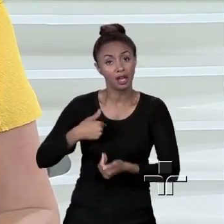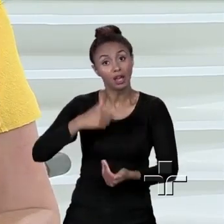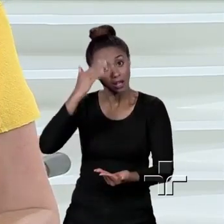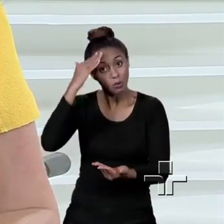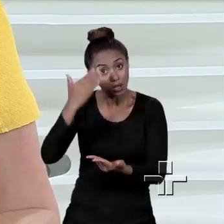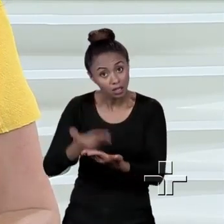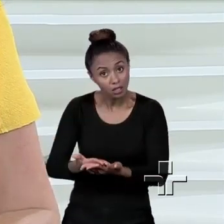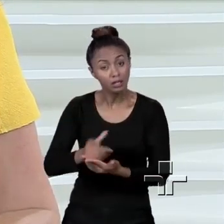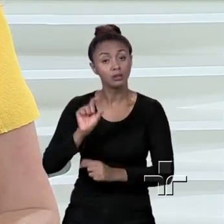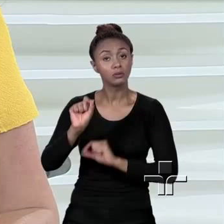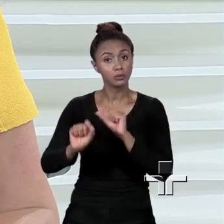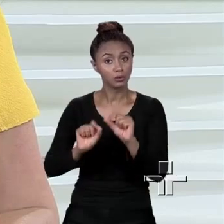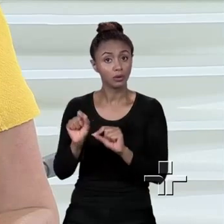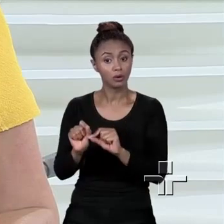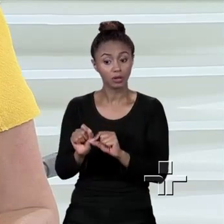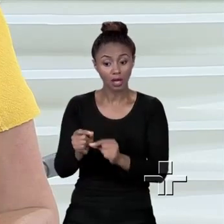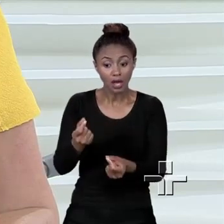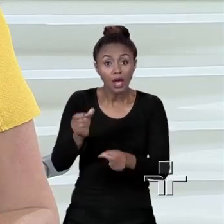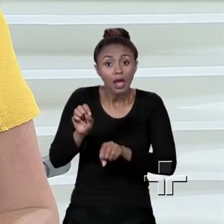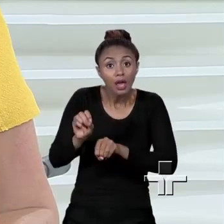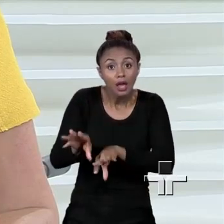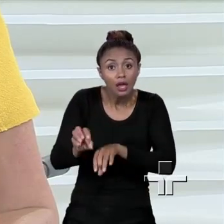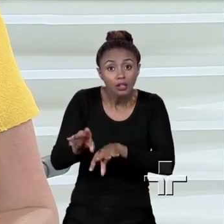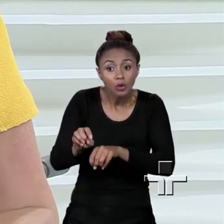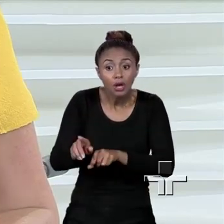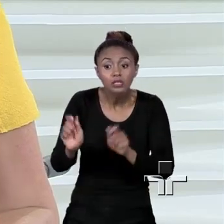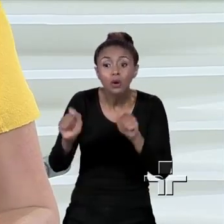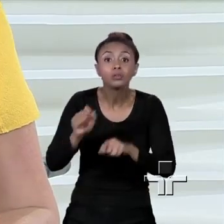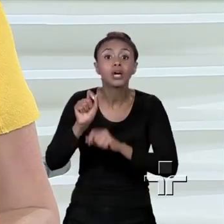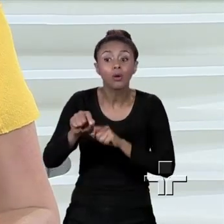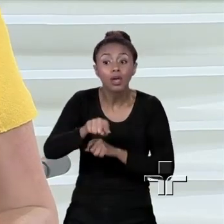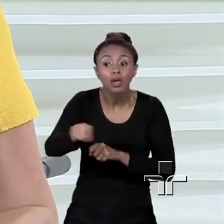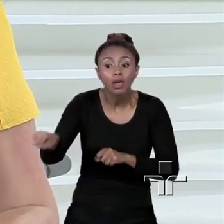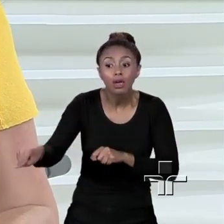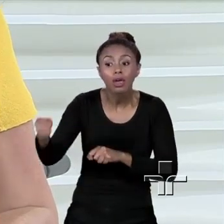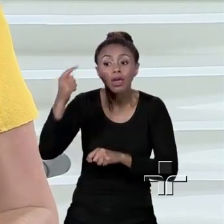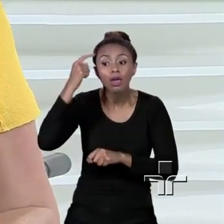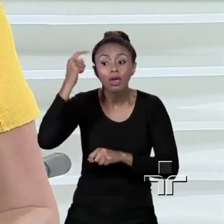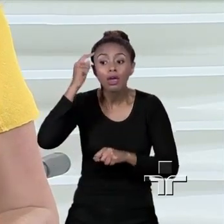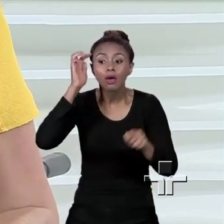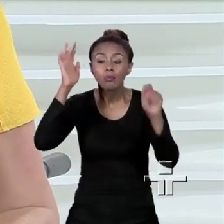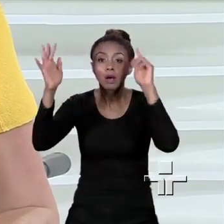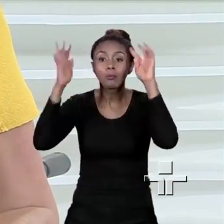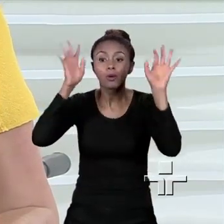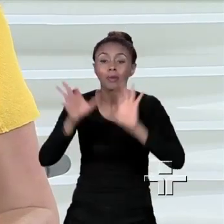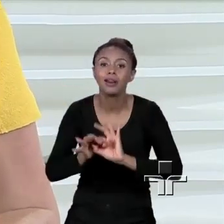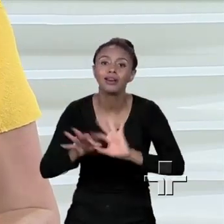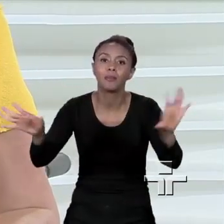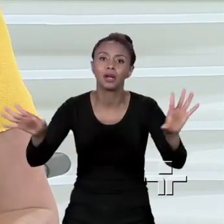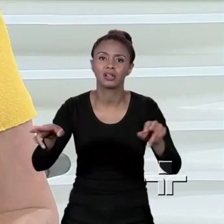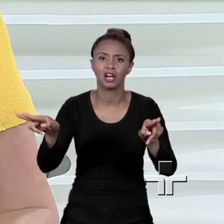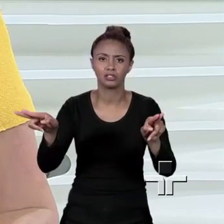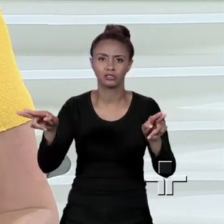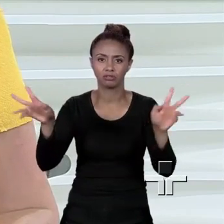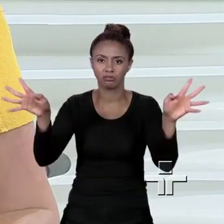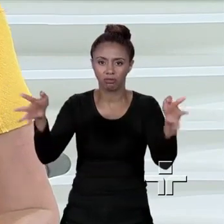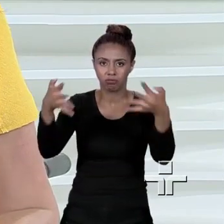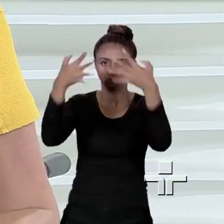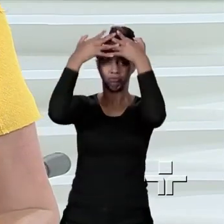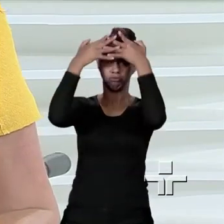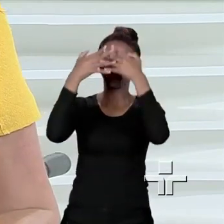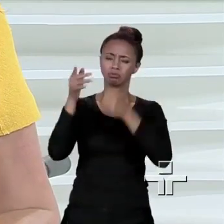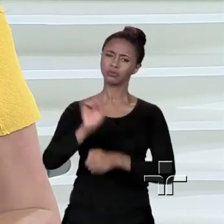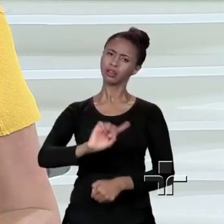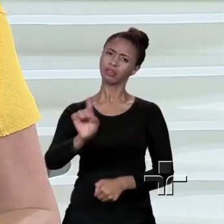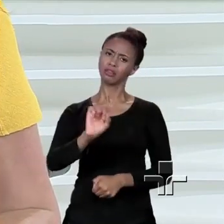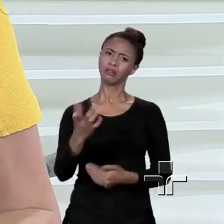educação que dê liberdade ao pensamento e não que vai enclausurar um pensamento. Eu acredito que a gente tenha